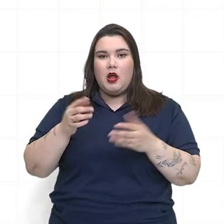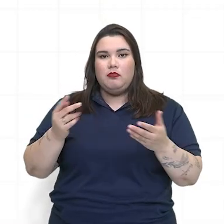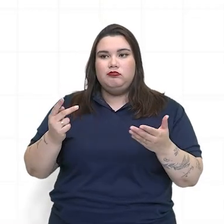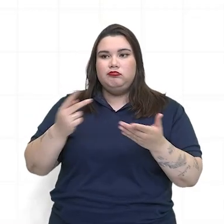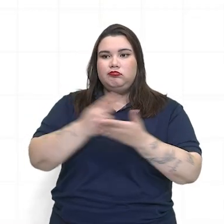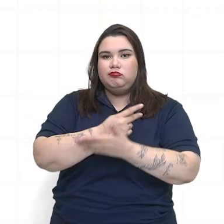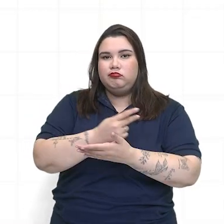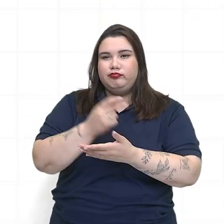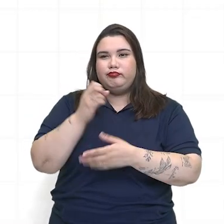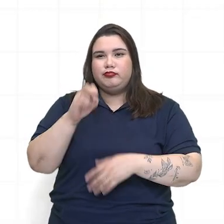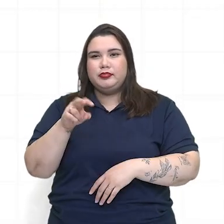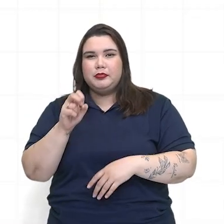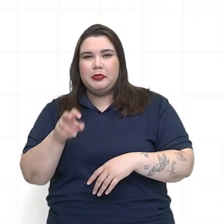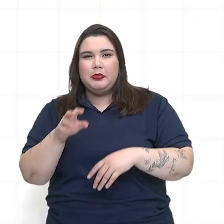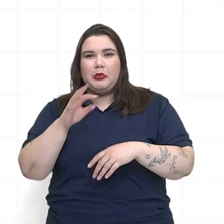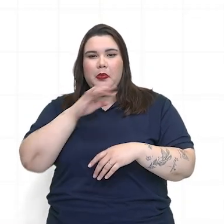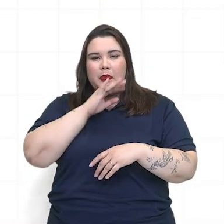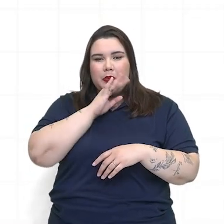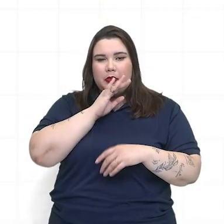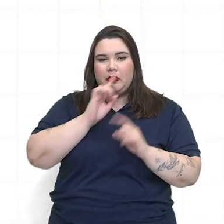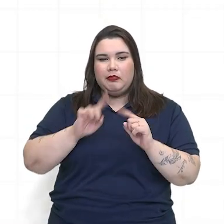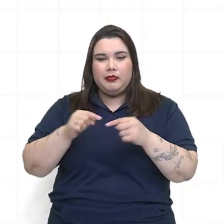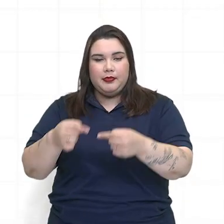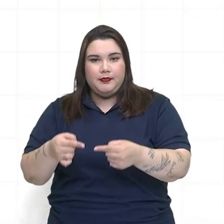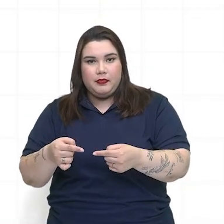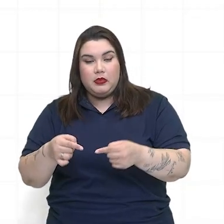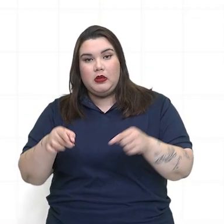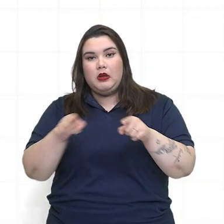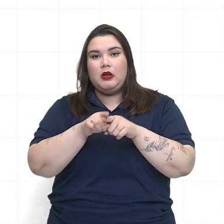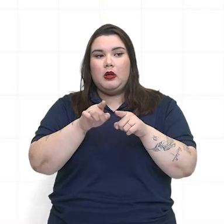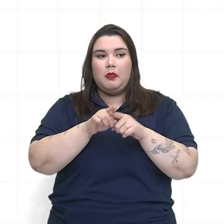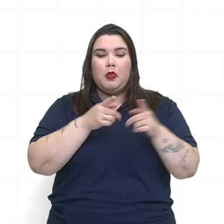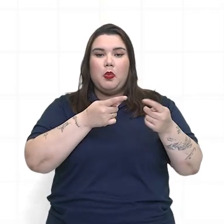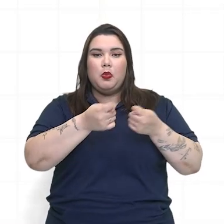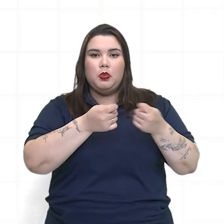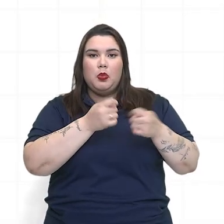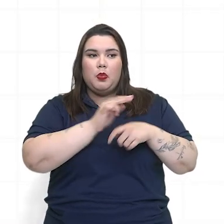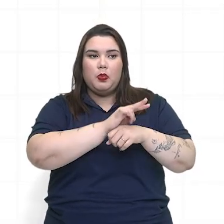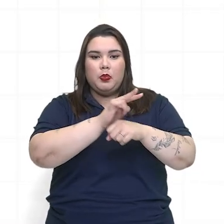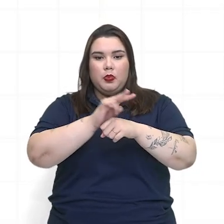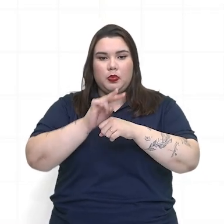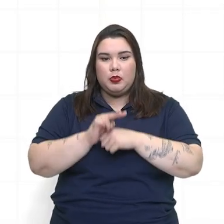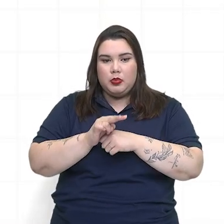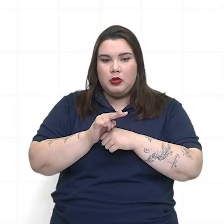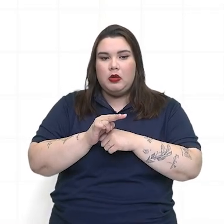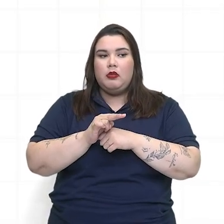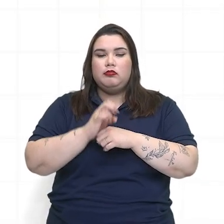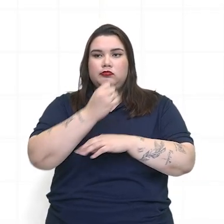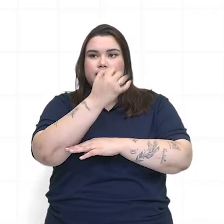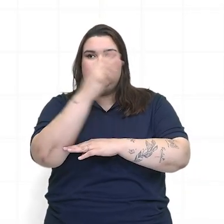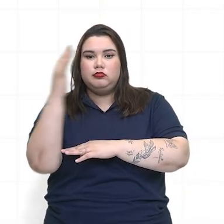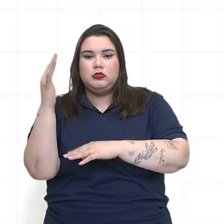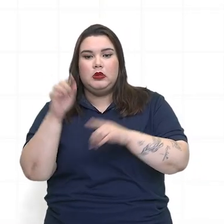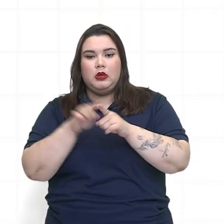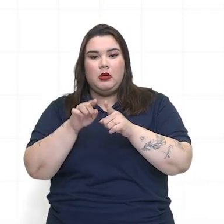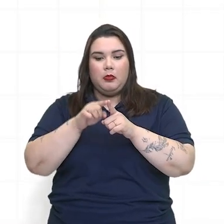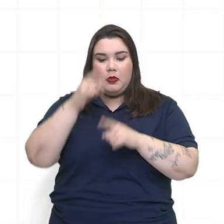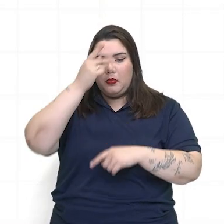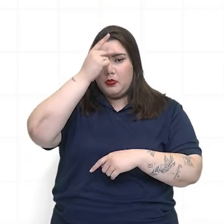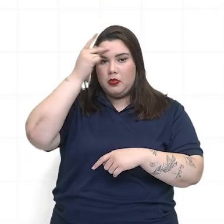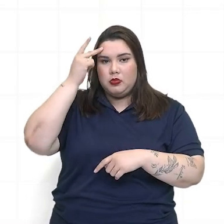contaminação. Além de favorecer a manutenção da espécie na floresta e de garantir a segurança pessoal durante o